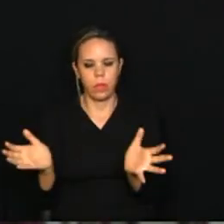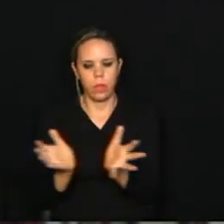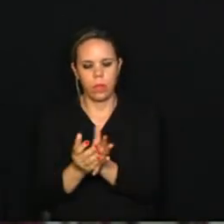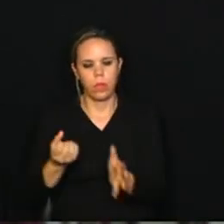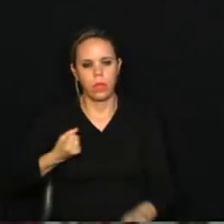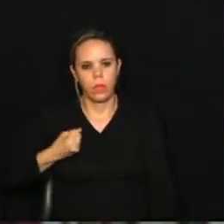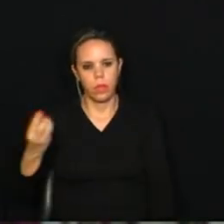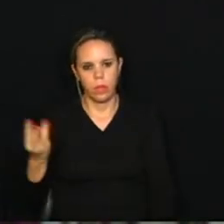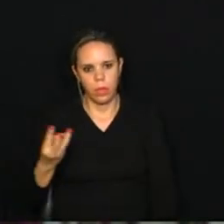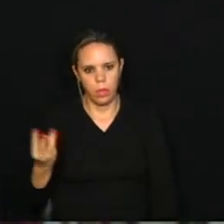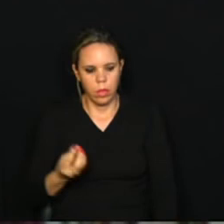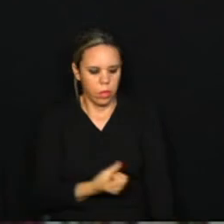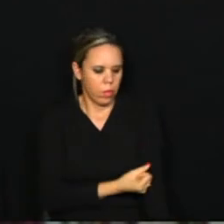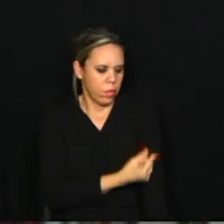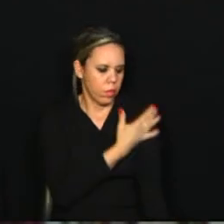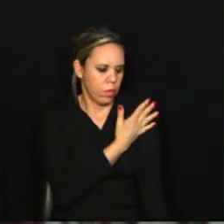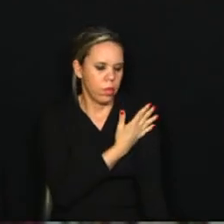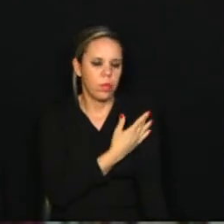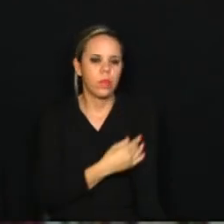3, né?